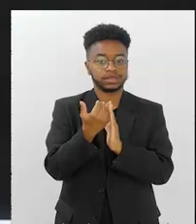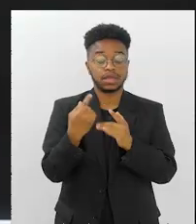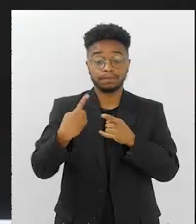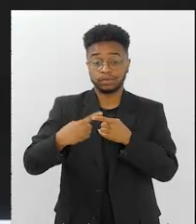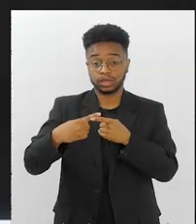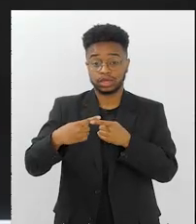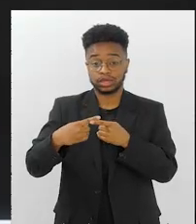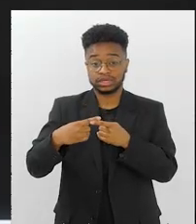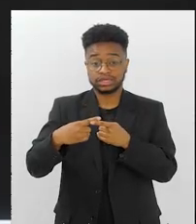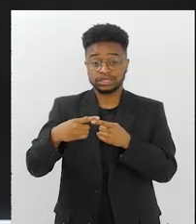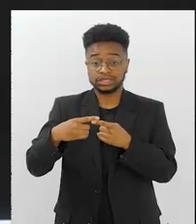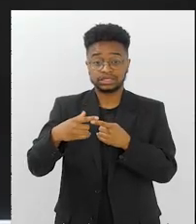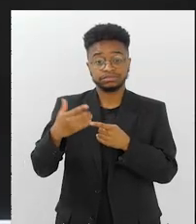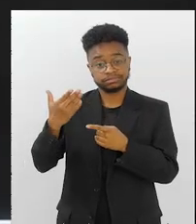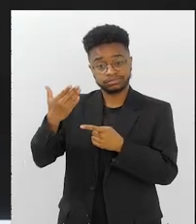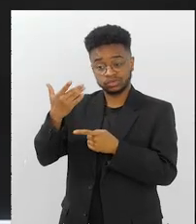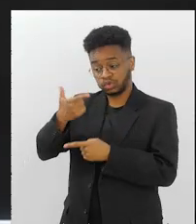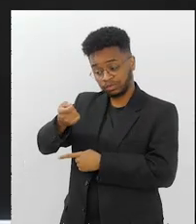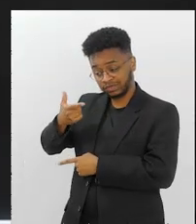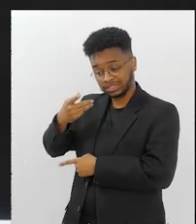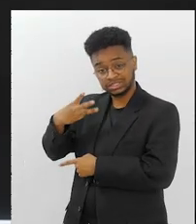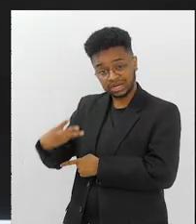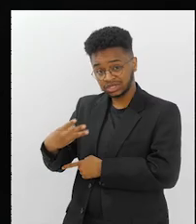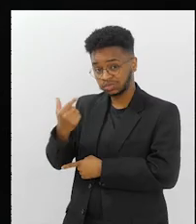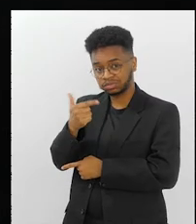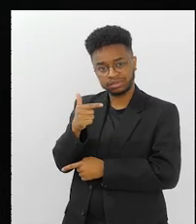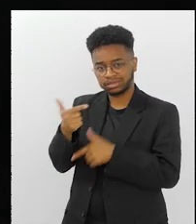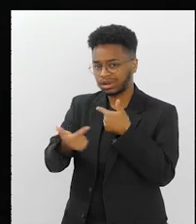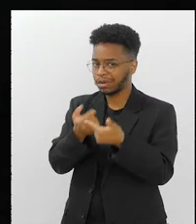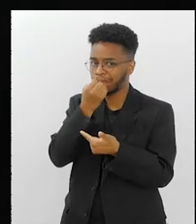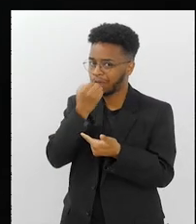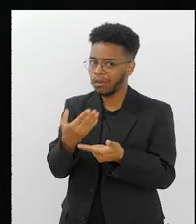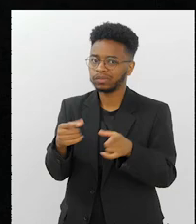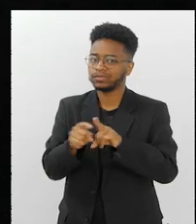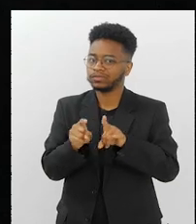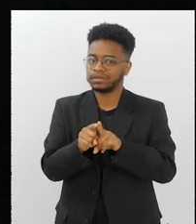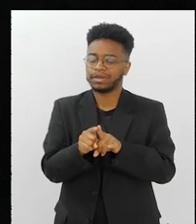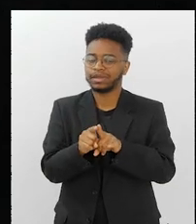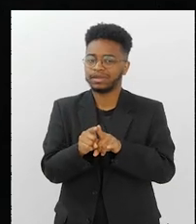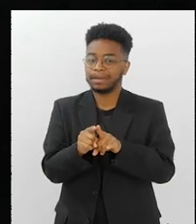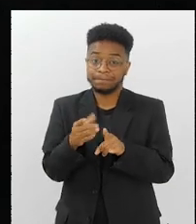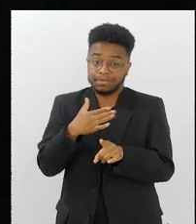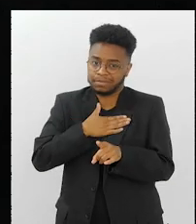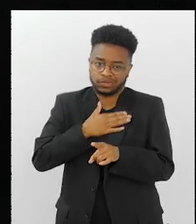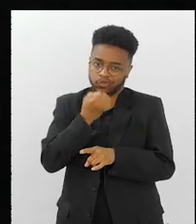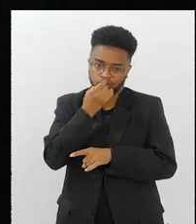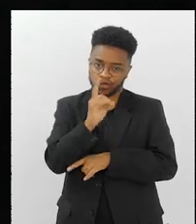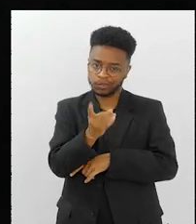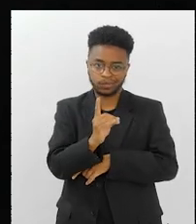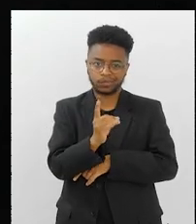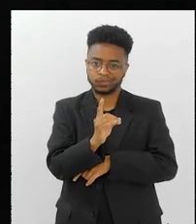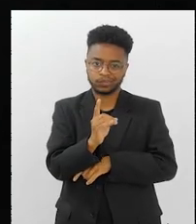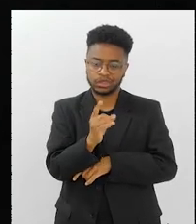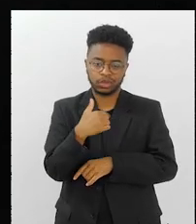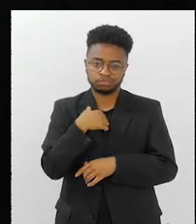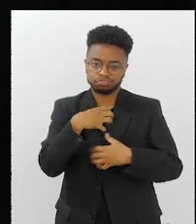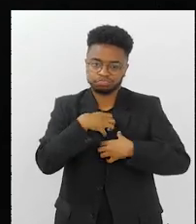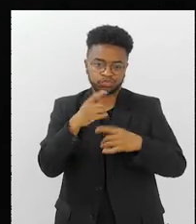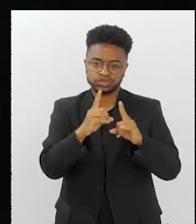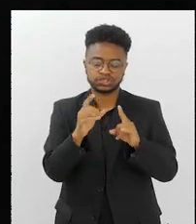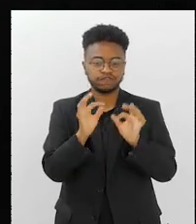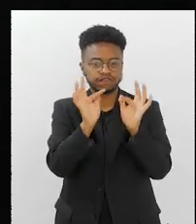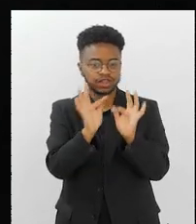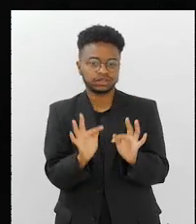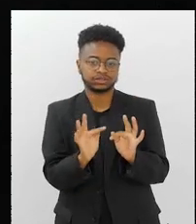porque a escola não vinha de um carnaval bom e eu não vinha de um trabalho que foi bem aceito nem para mim foi bem aceito Porque eu também não fiquei satisfeito